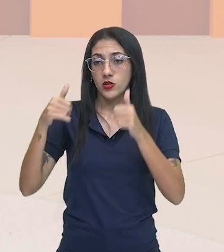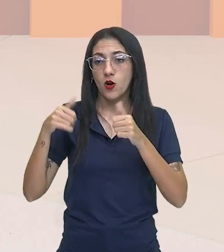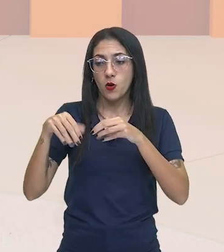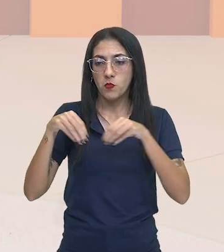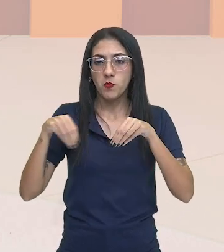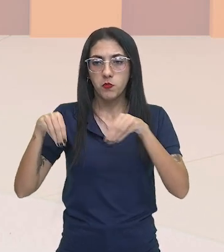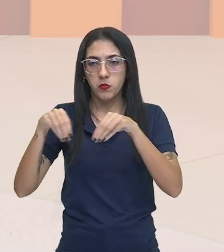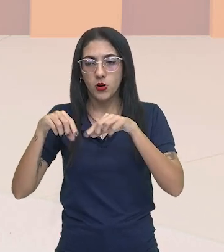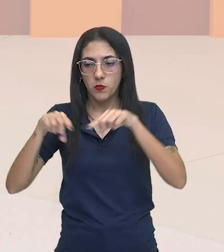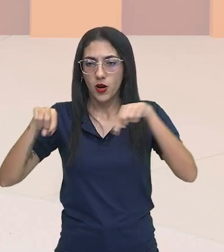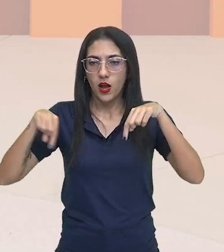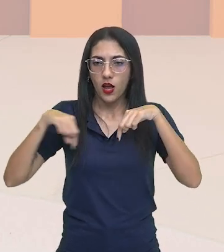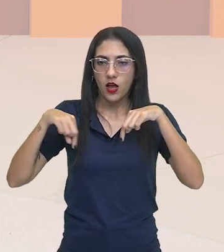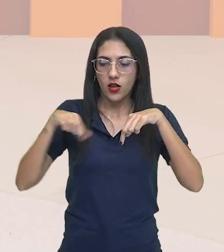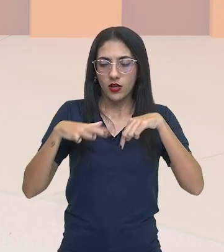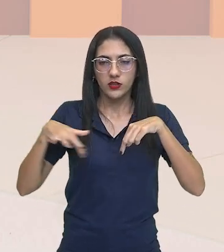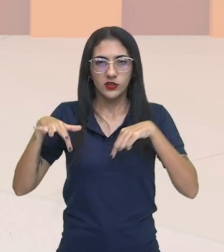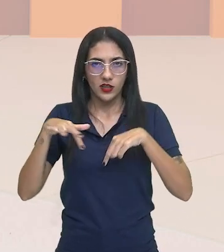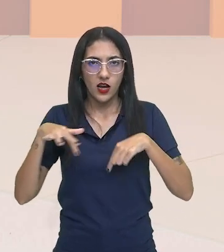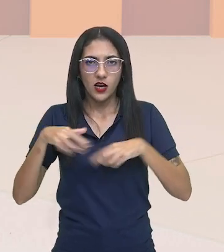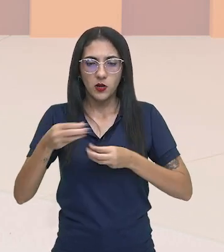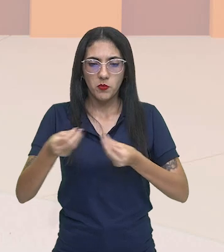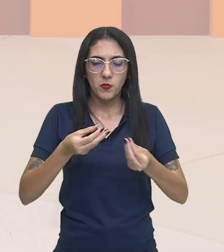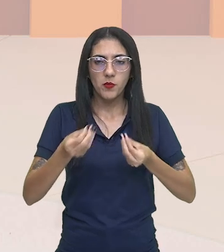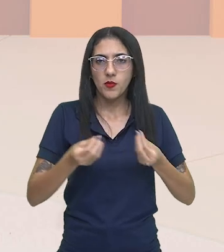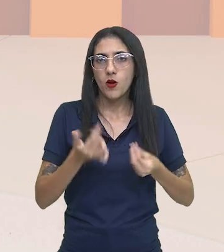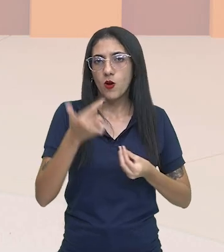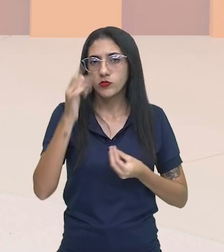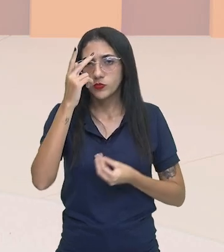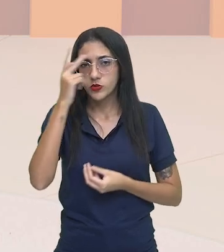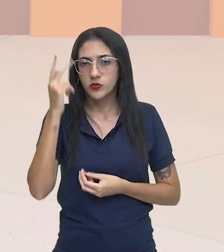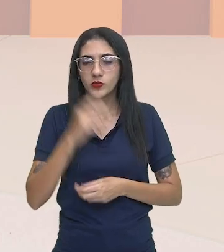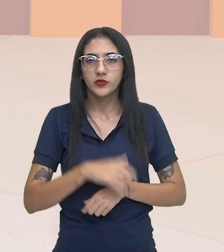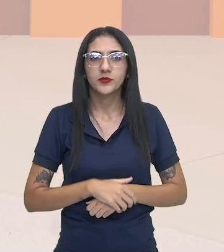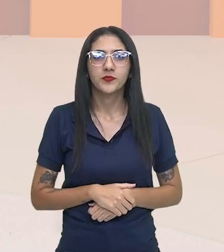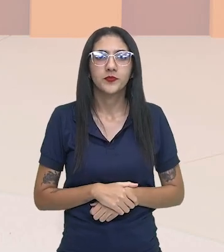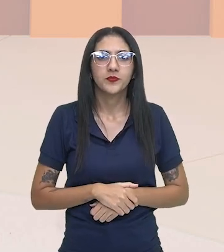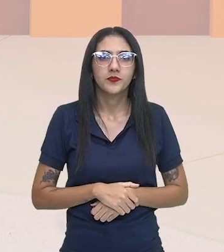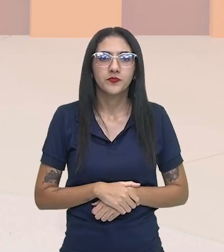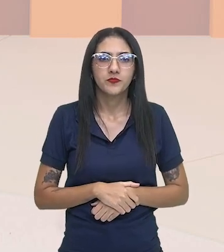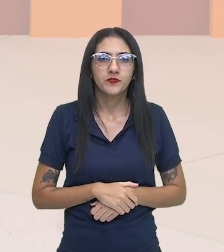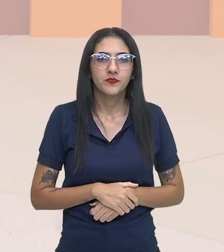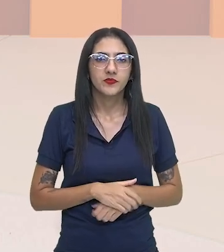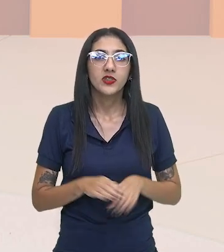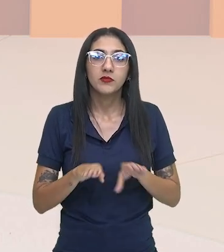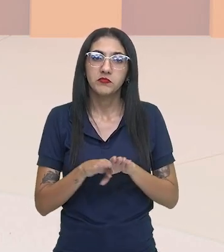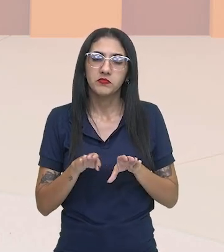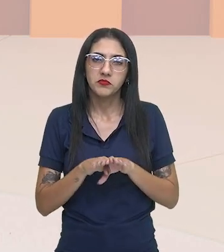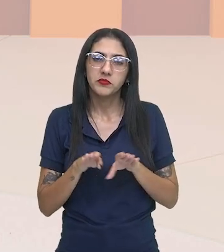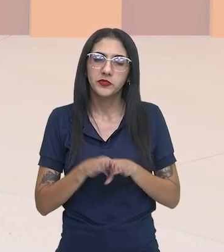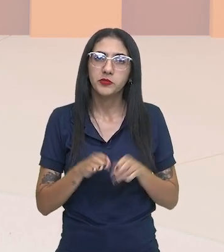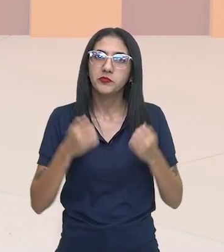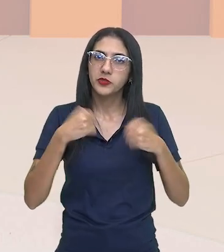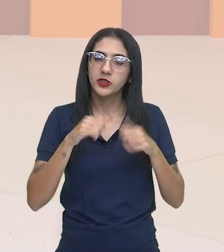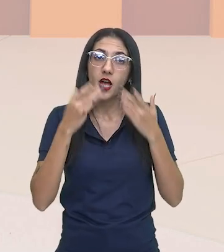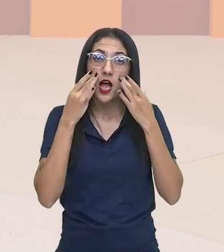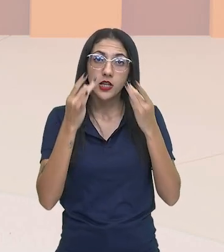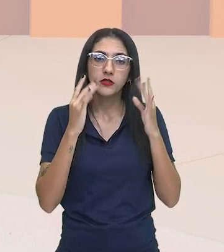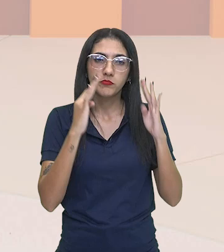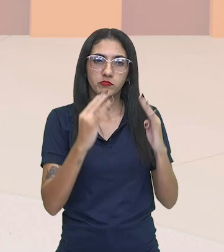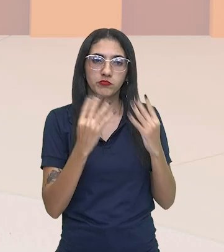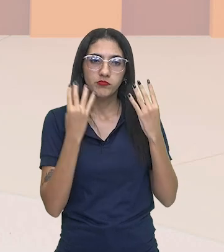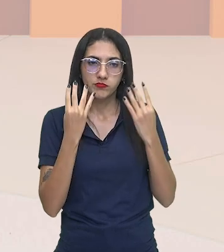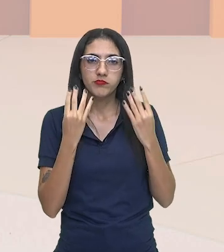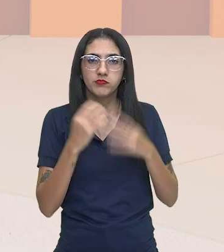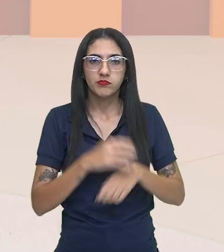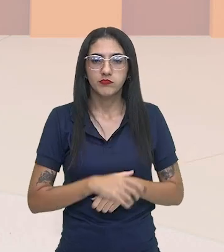terras, né, distribuir as terras aí para quem não tem, e a luta por reconhecimento. Então, esse primeiro movimento é aquele de luta